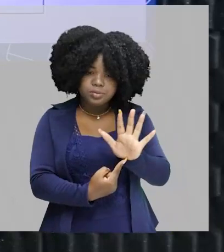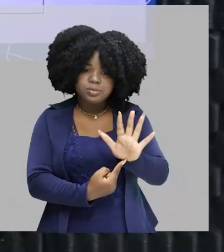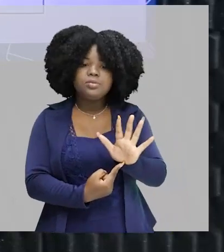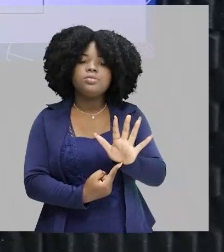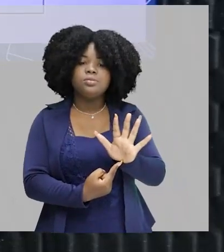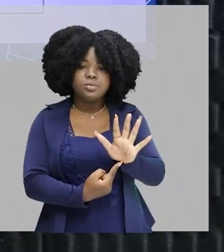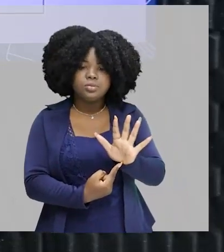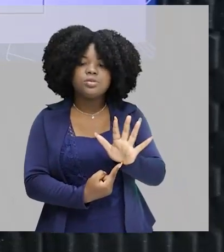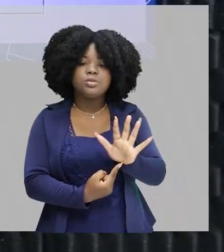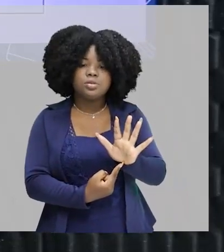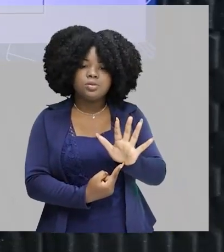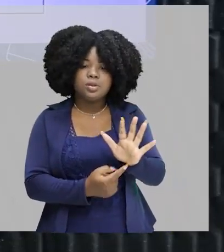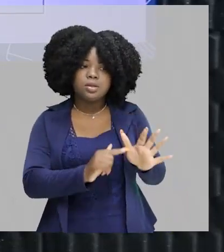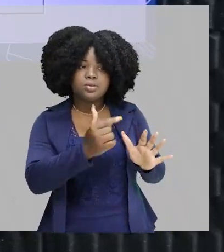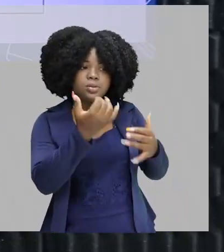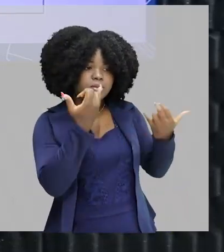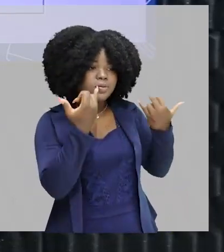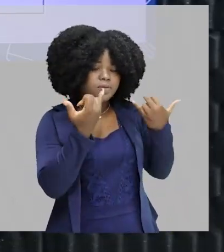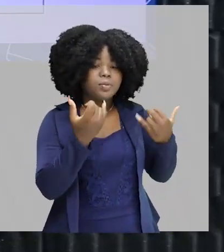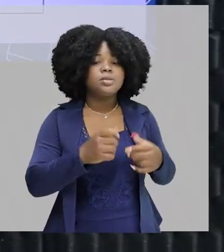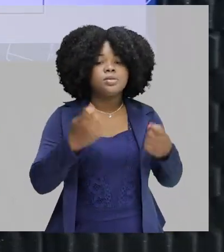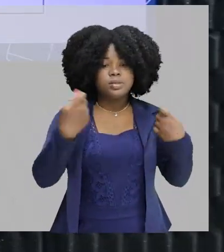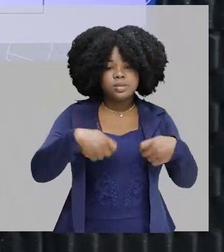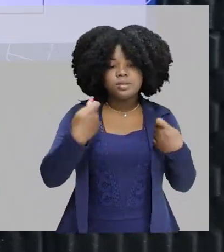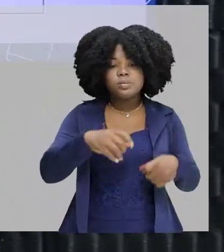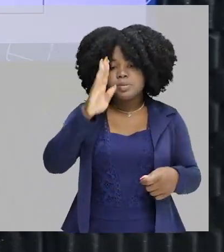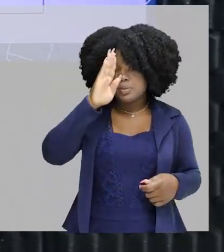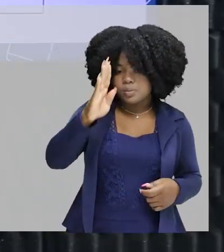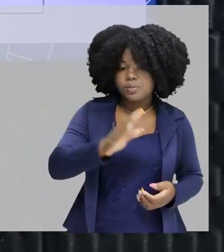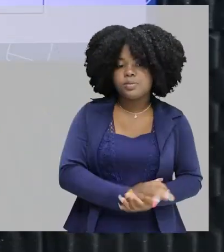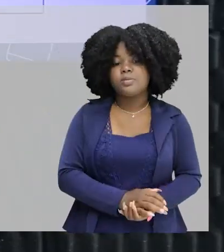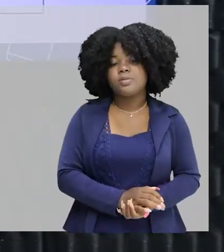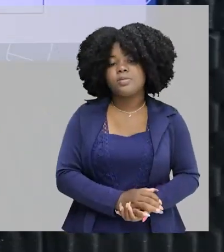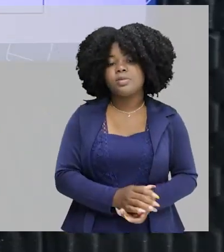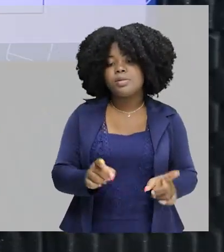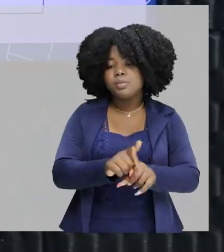problema, certo? Além de uma pergunta